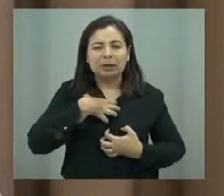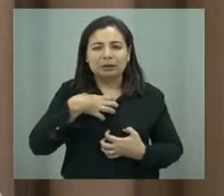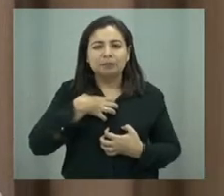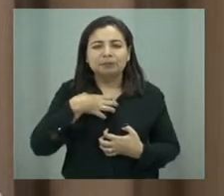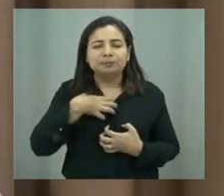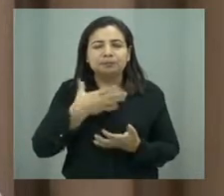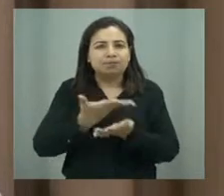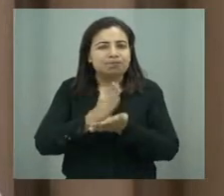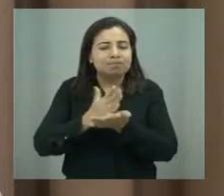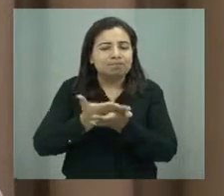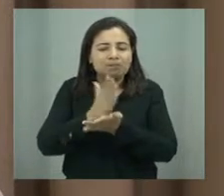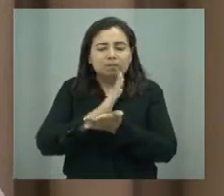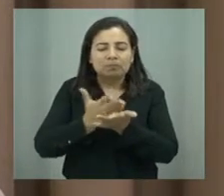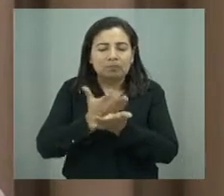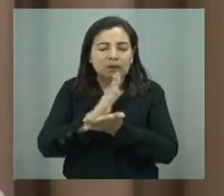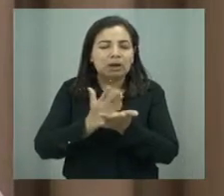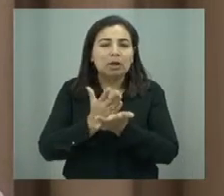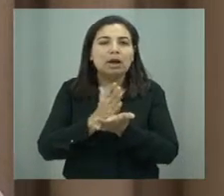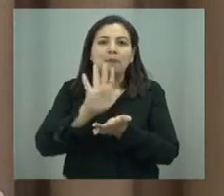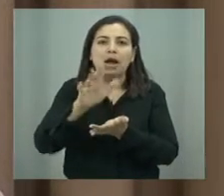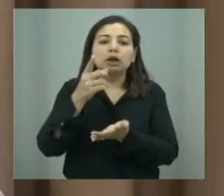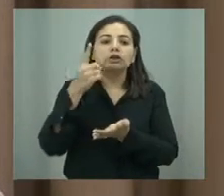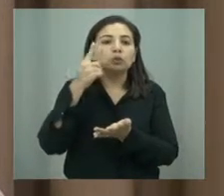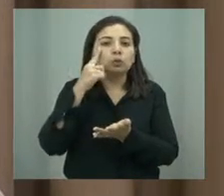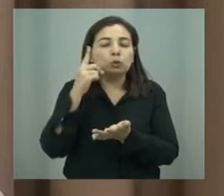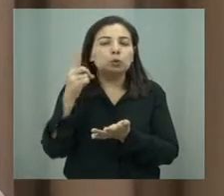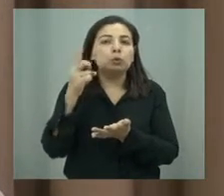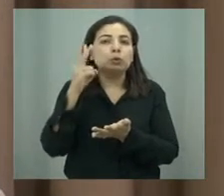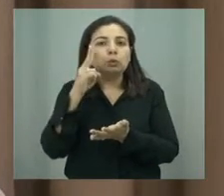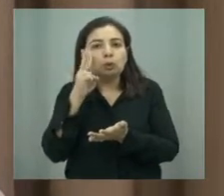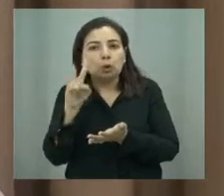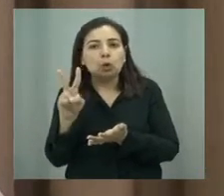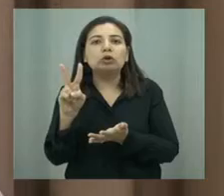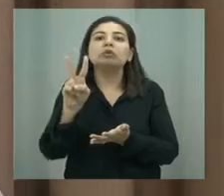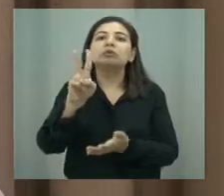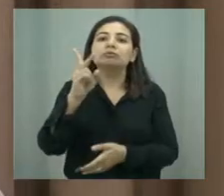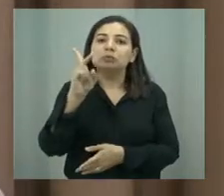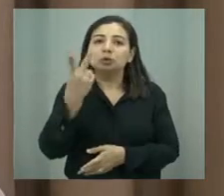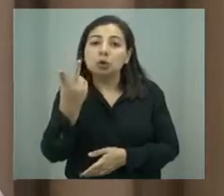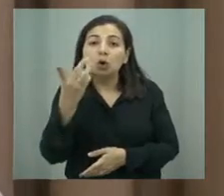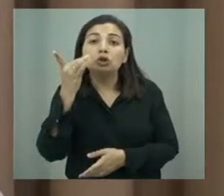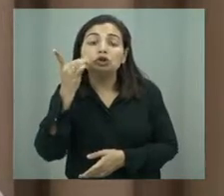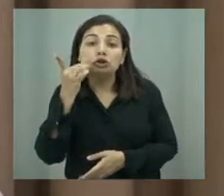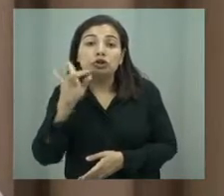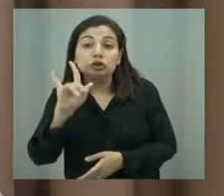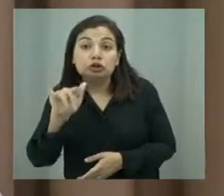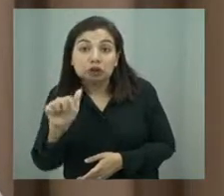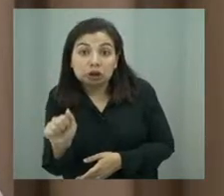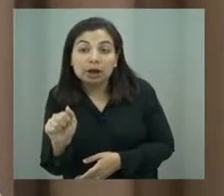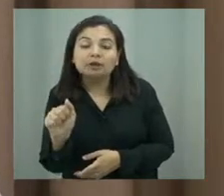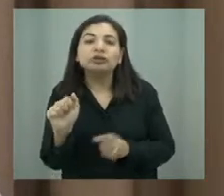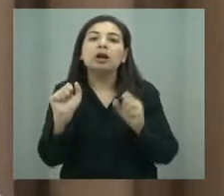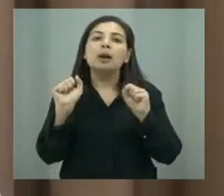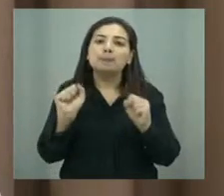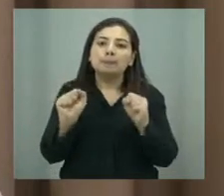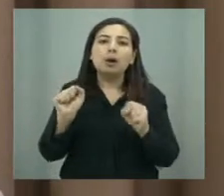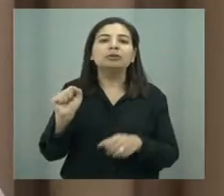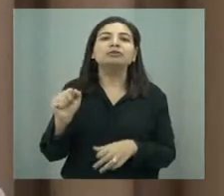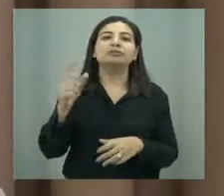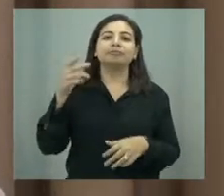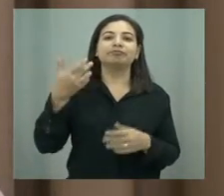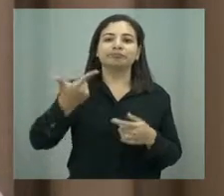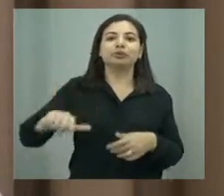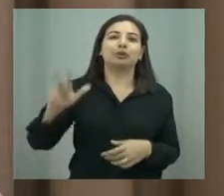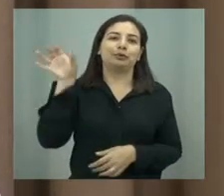plenitude, né, no ouvido, mas eu já vi vários casos de pacientes que não recuperaram ou